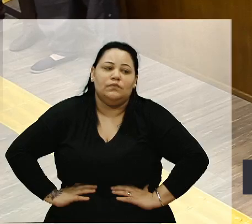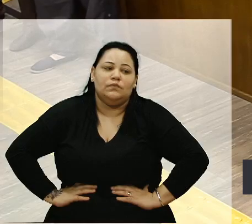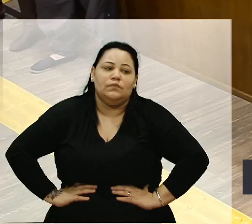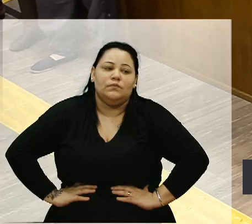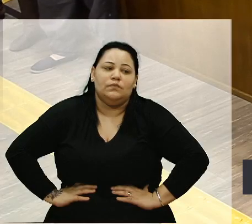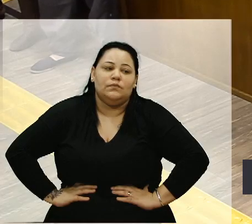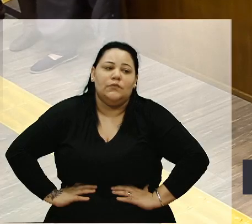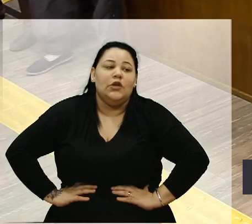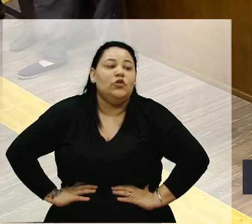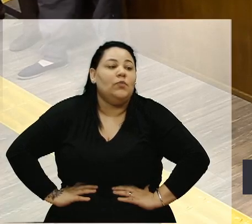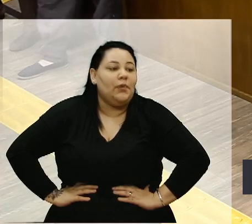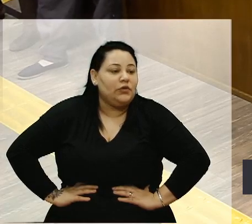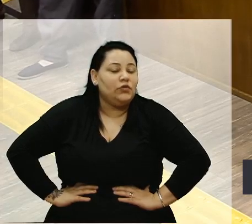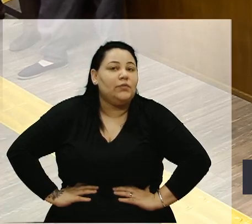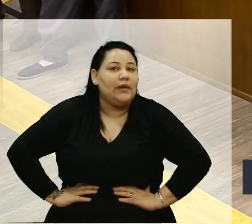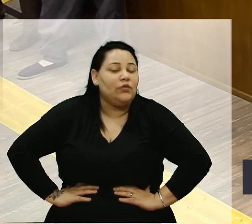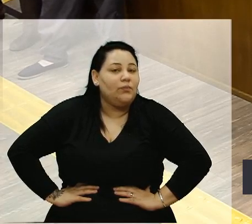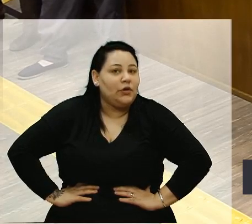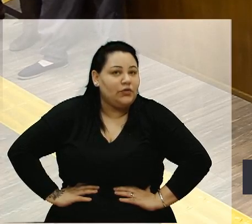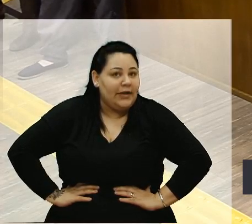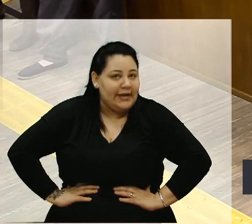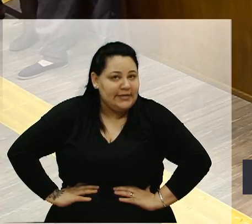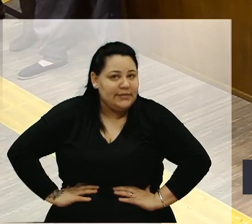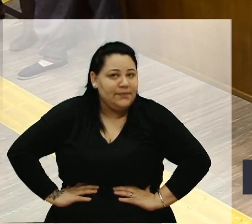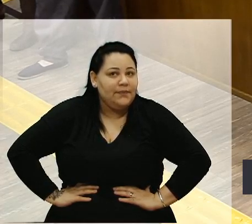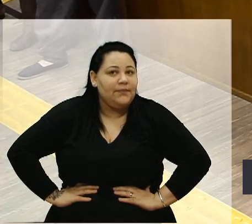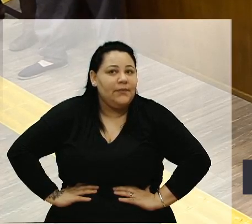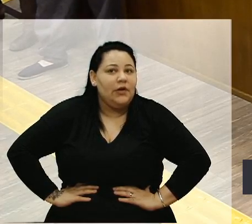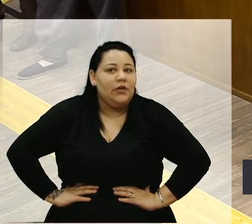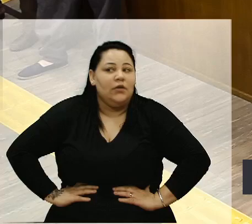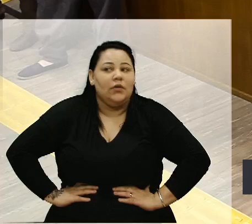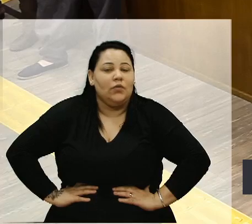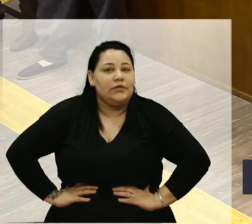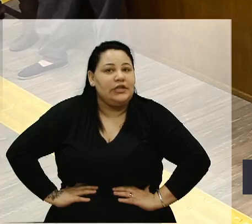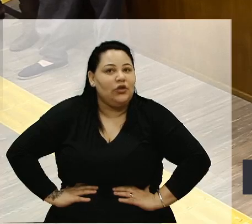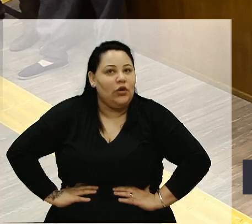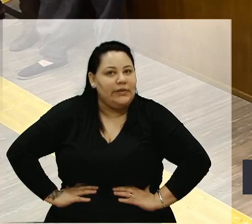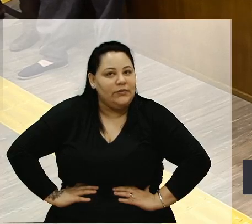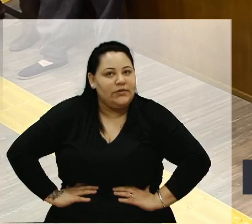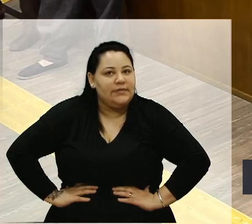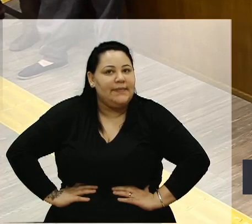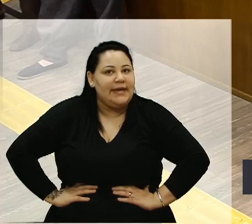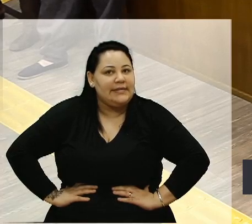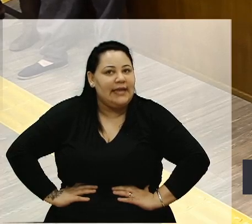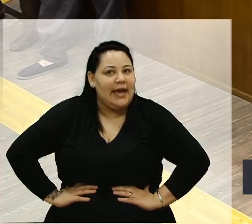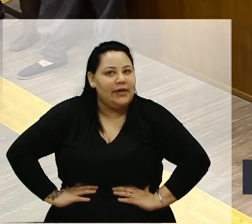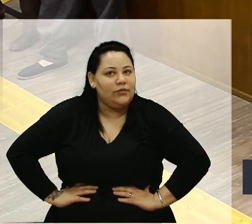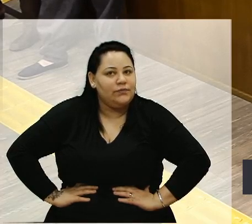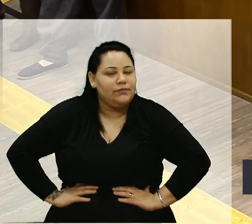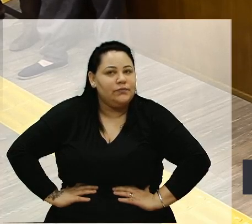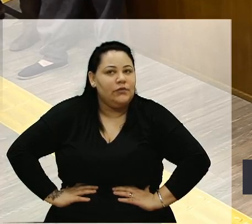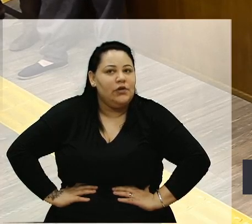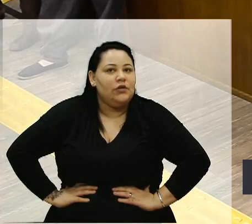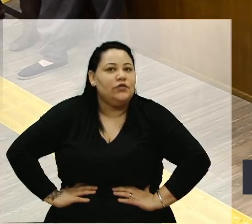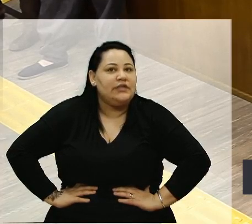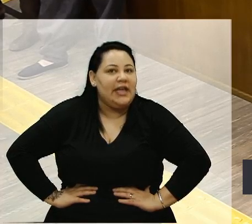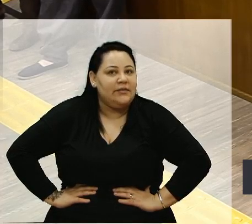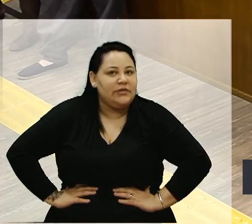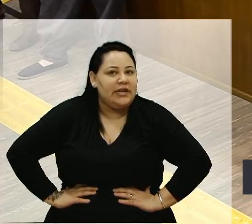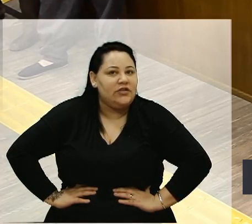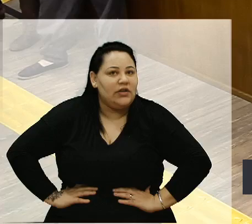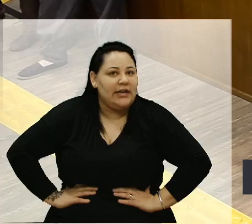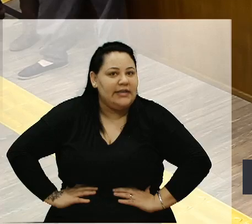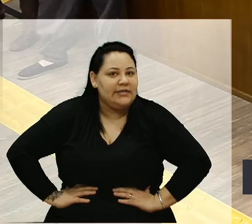Aqui saiu igualzinho a mãe, né? Não é saiu igualzinho a pai. Chico Sapateado, Chimarrita, o pessoal do Paixão Cortes que veio a brilhantar aqui